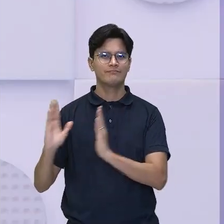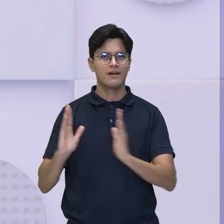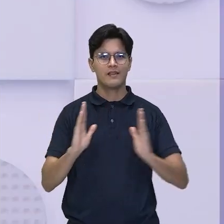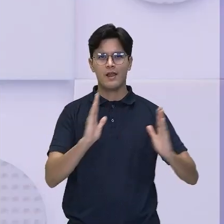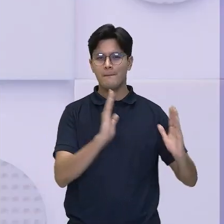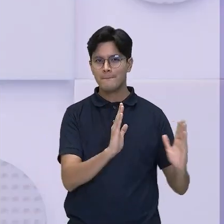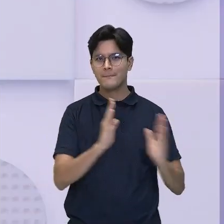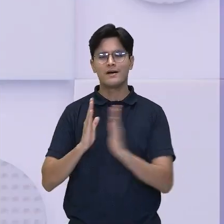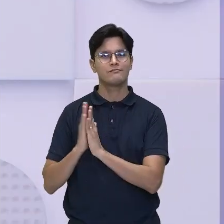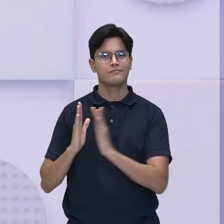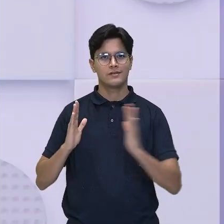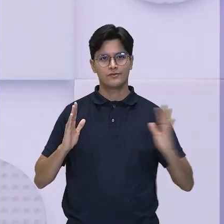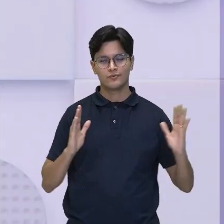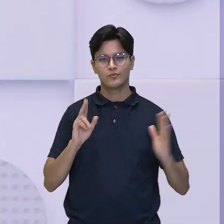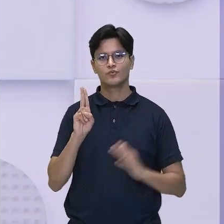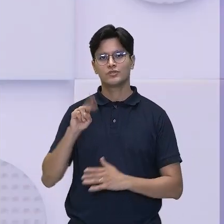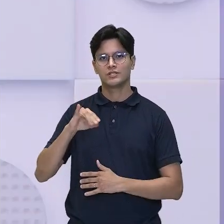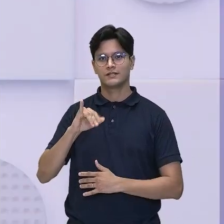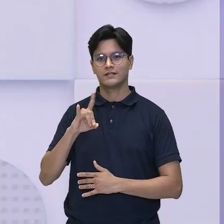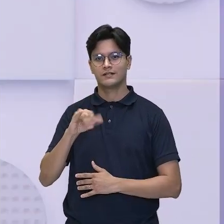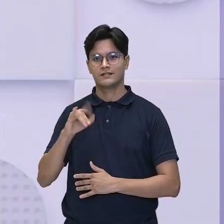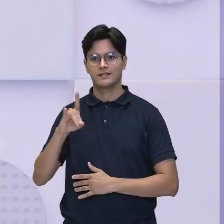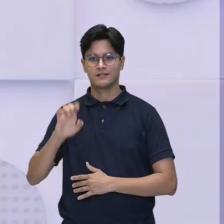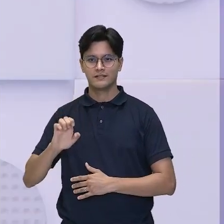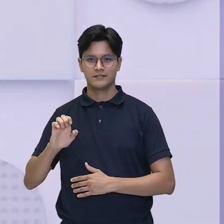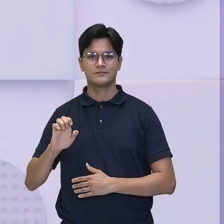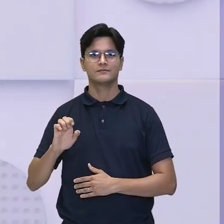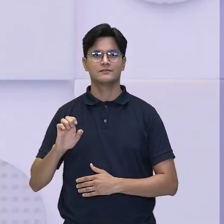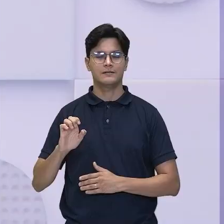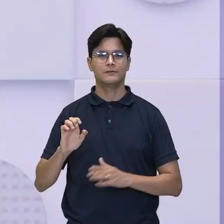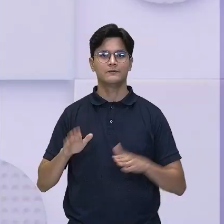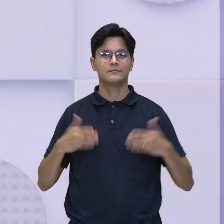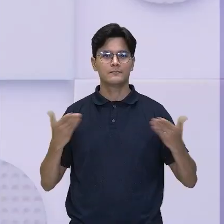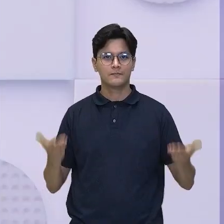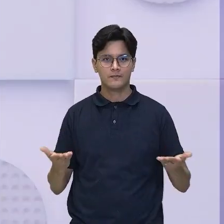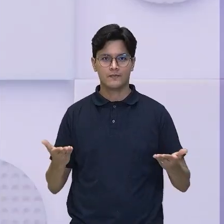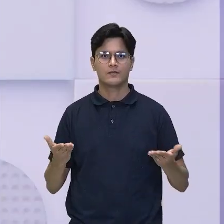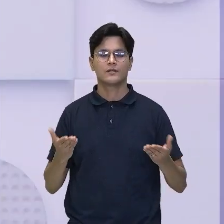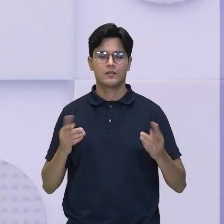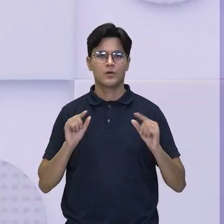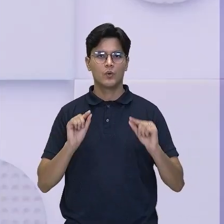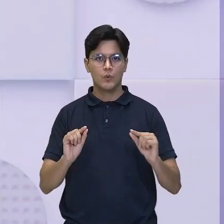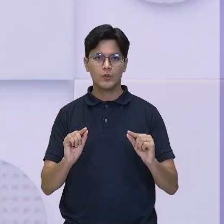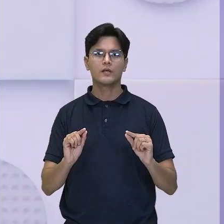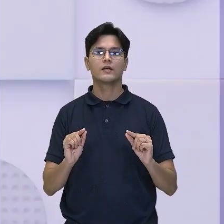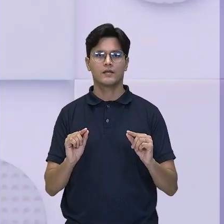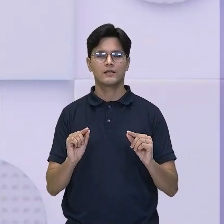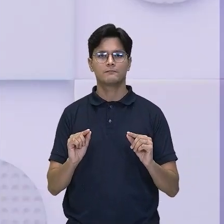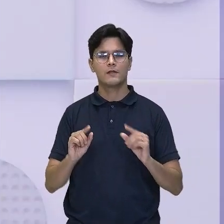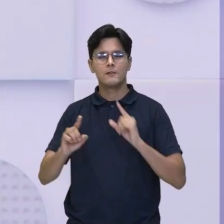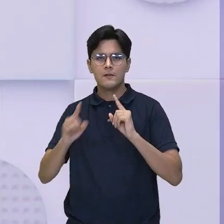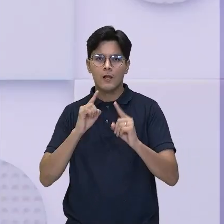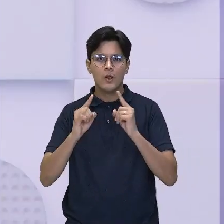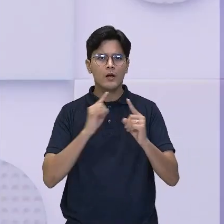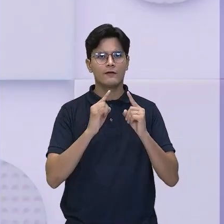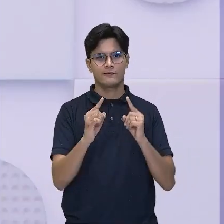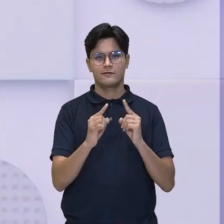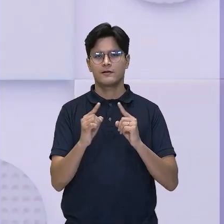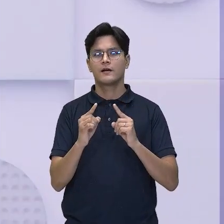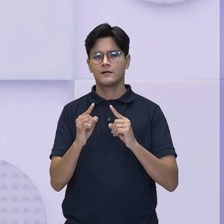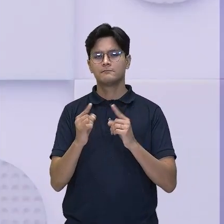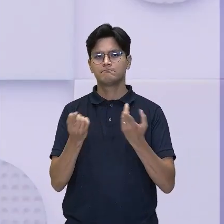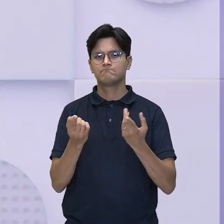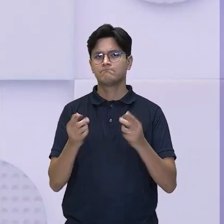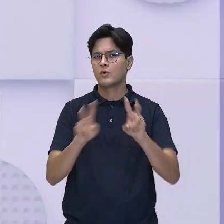ao longo desta unidade. Então, nós vamos fazer de maneira dialogada, pensando em objetos que